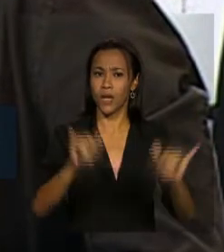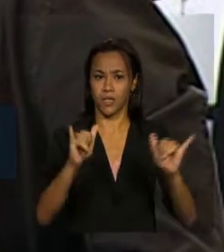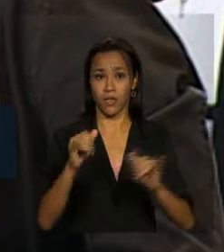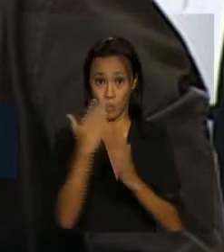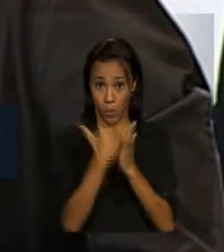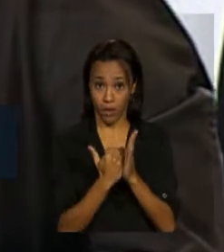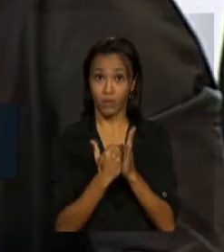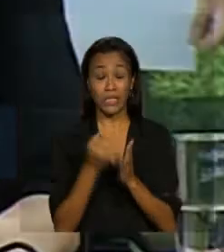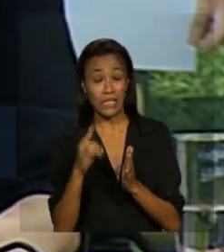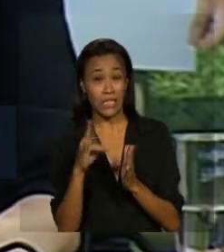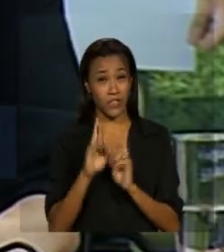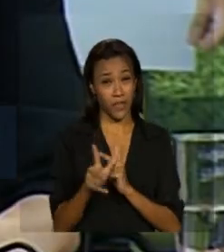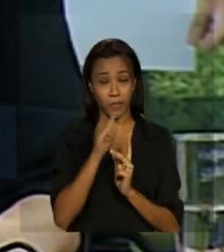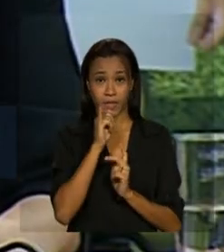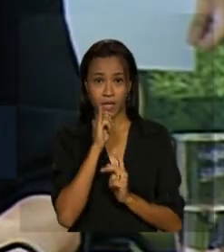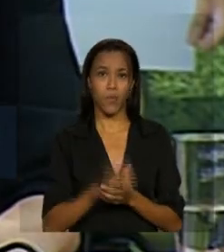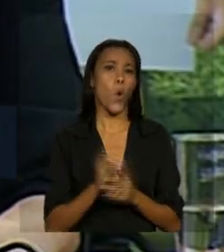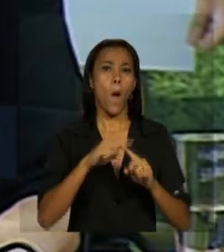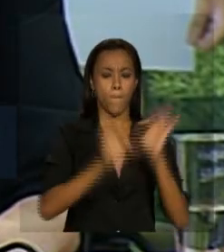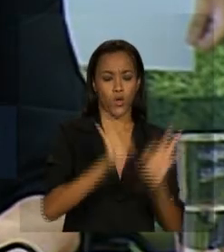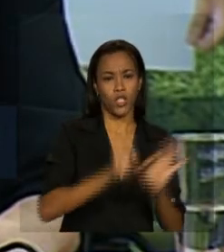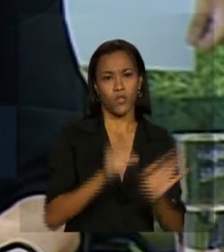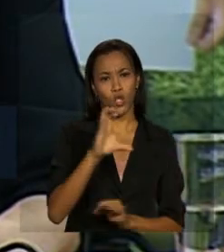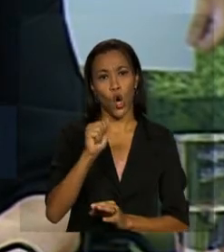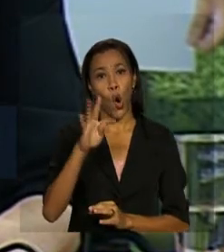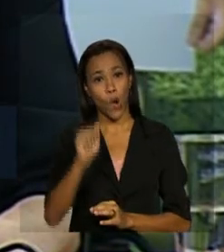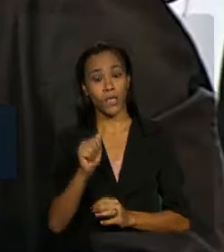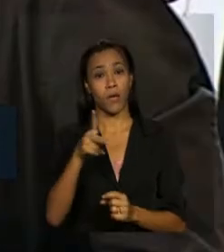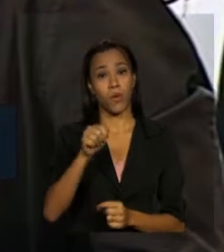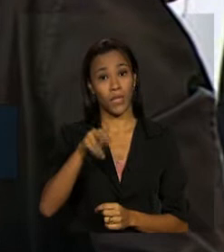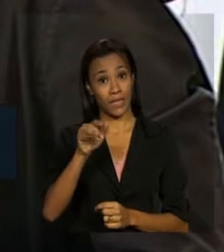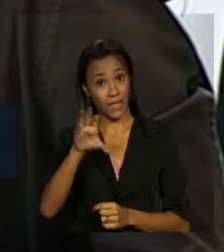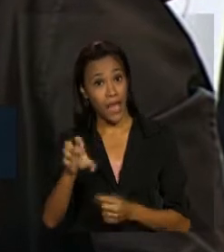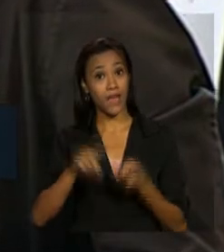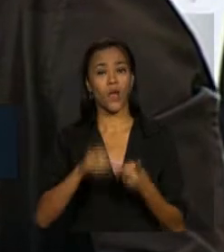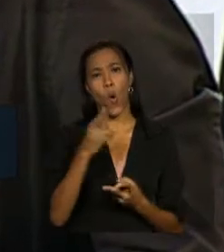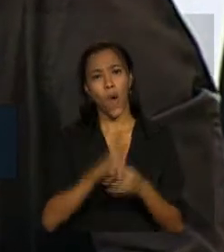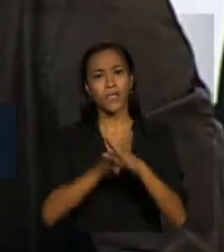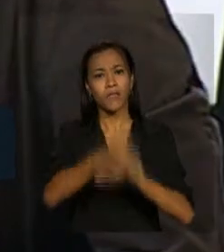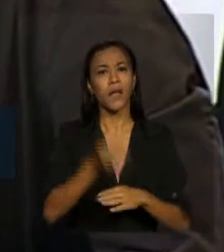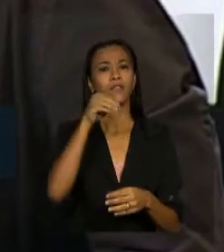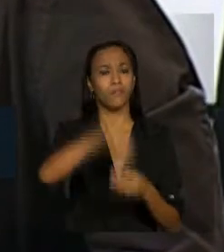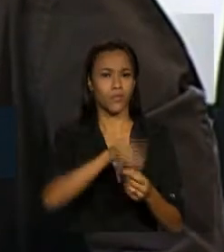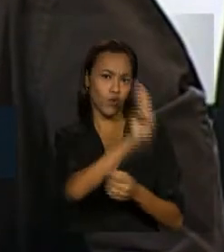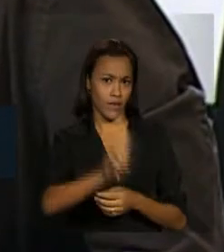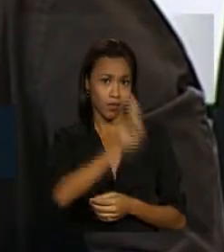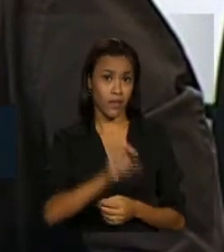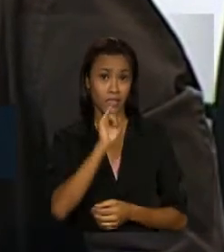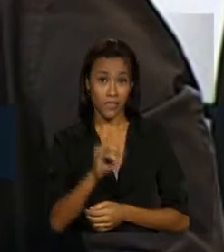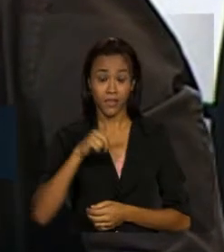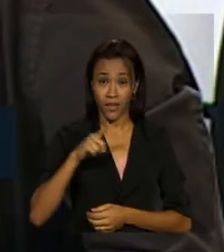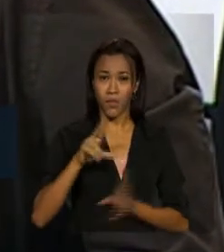de diferenciação, por exemplo, em projetos de cotas como o Pronatec ou de acessibilidade nas universidades, se haveria